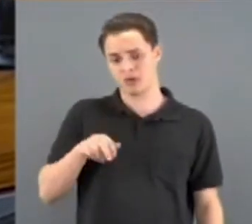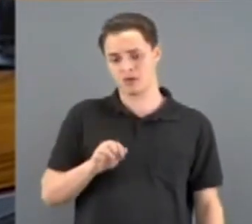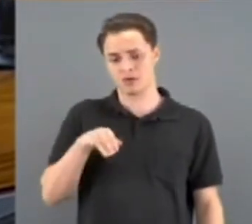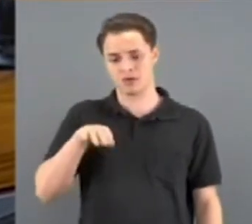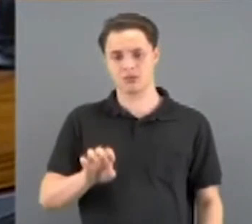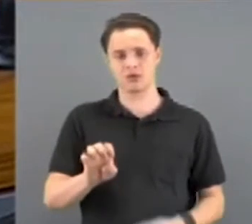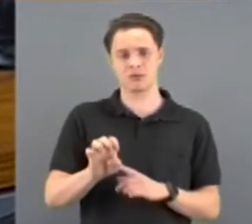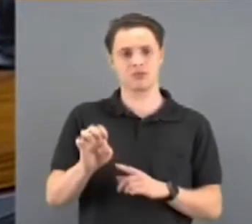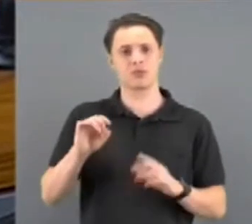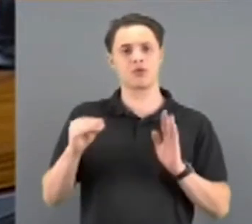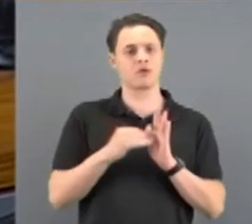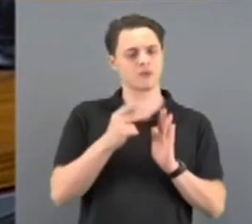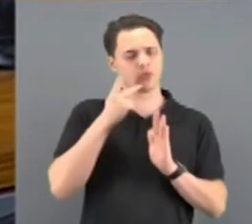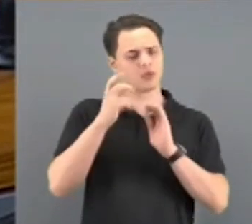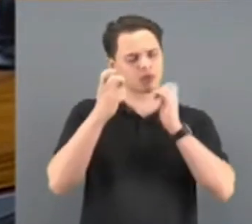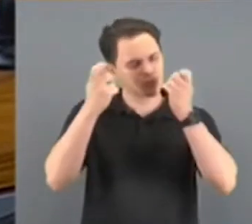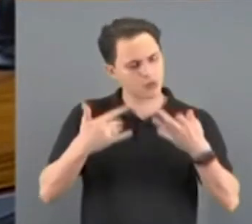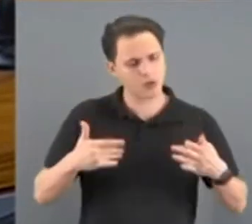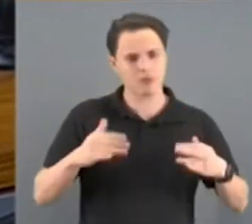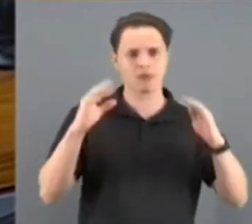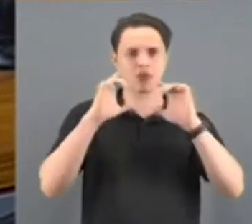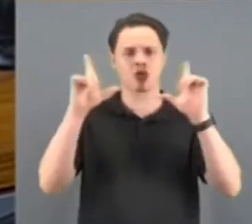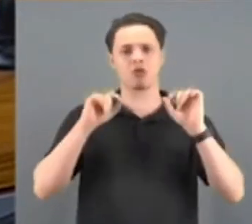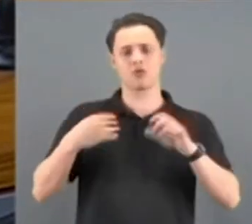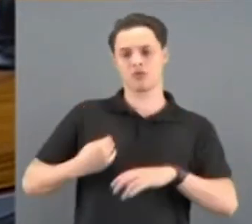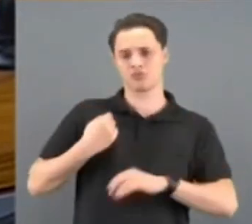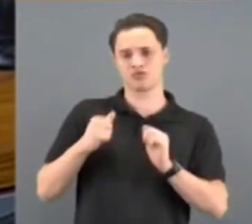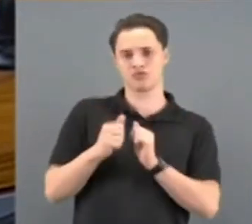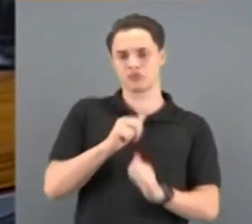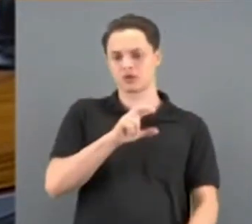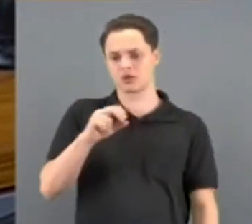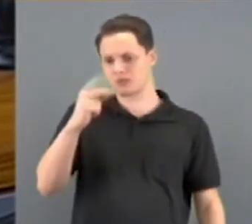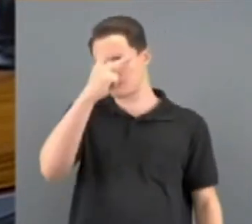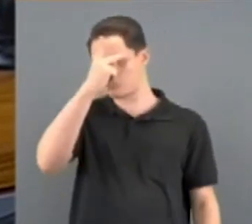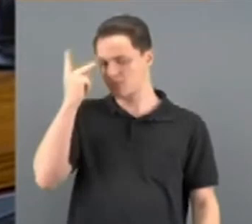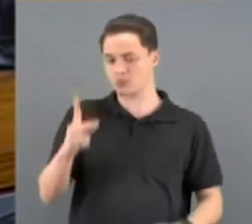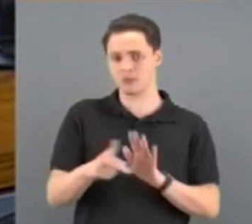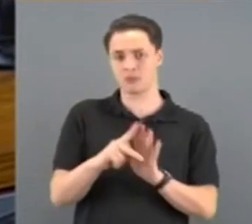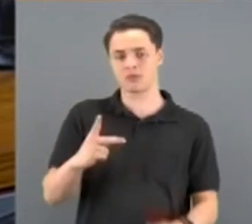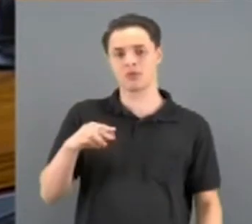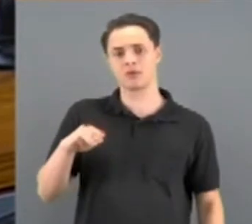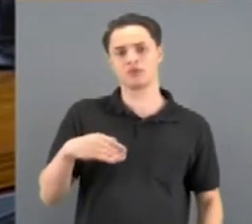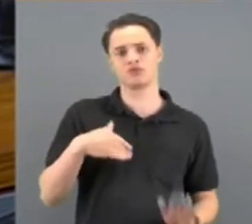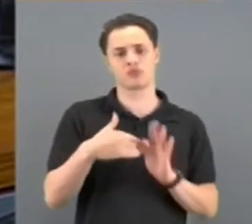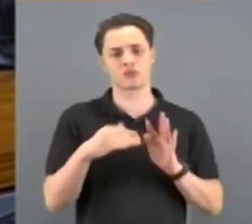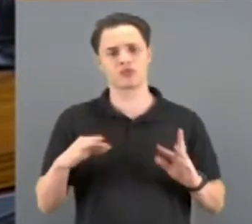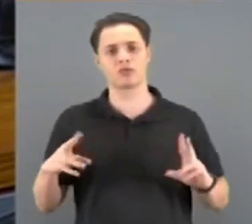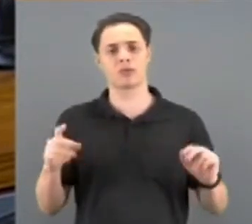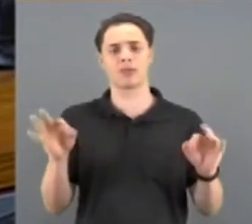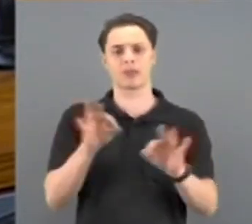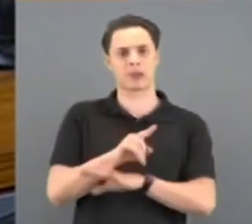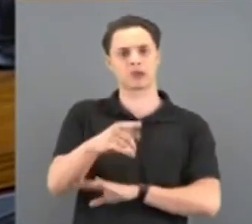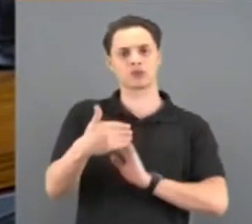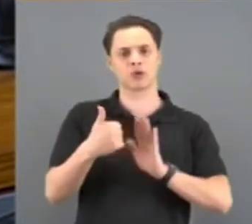foi colocado ali, dizendo claramente, esteve lá com 500 soldados da PM para retirar, com tudo pronto para retirar, o senhor não